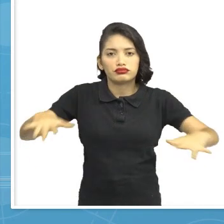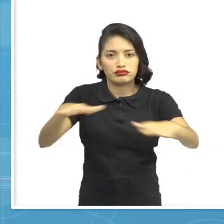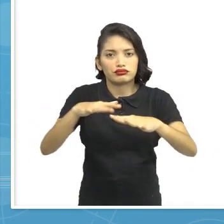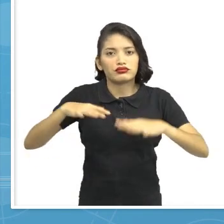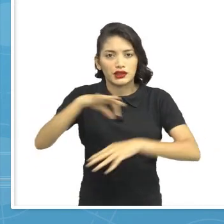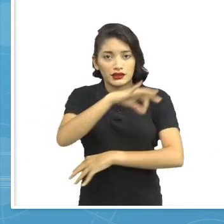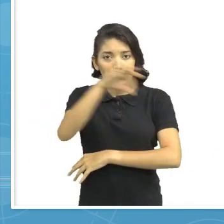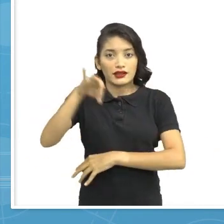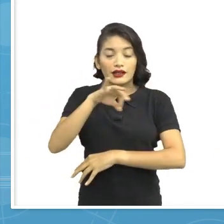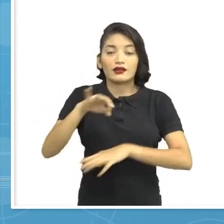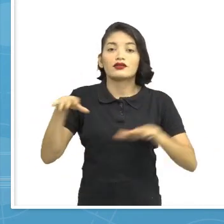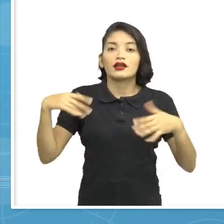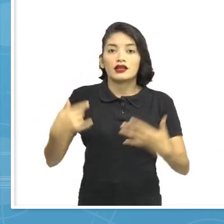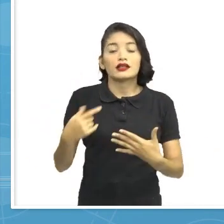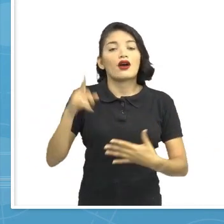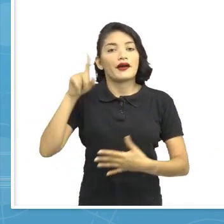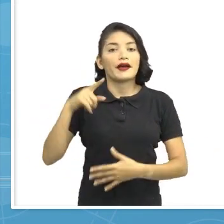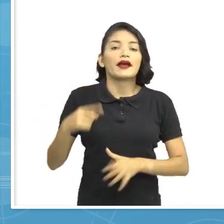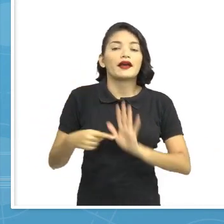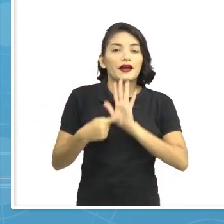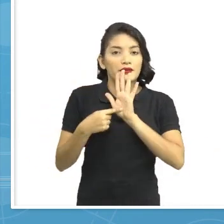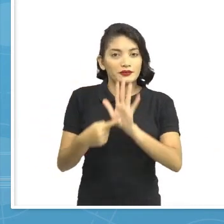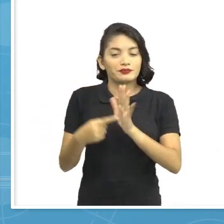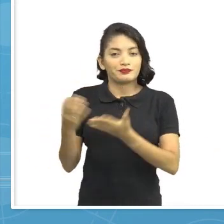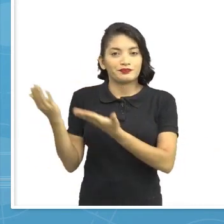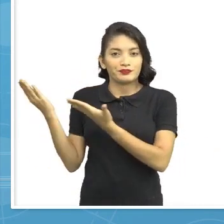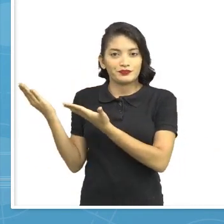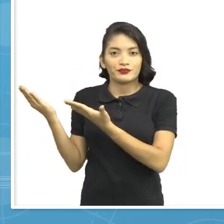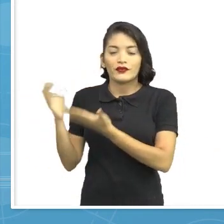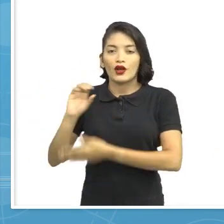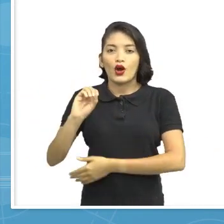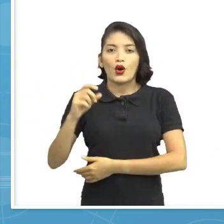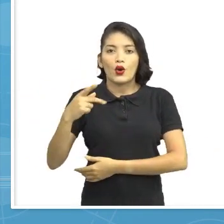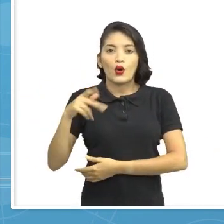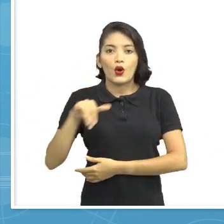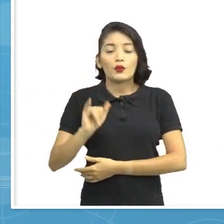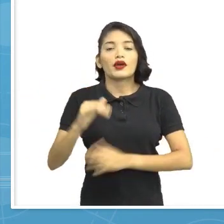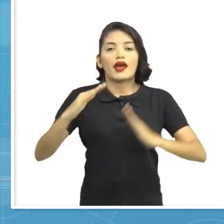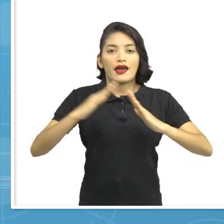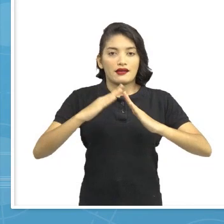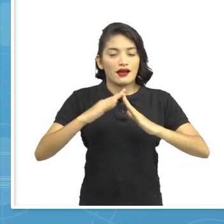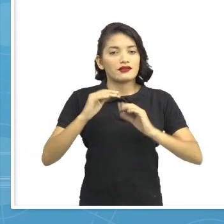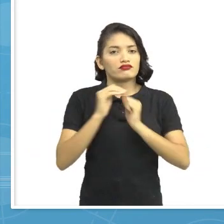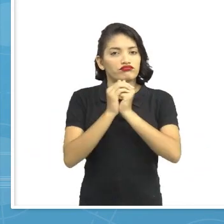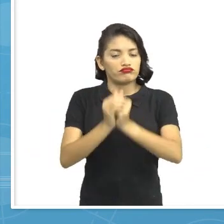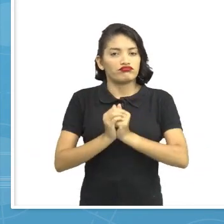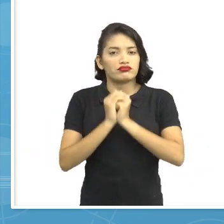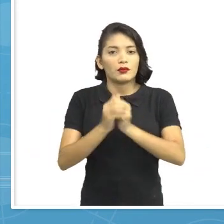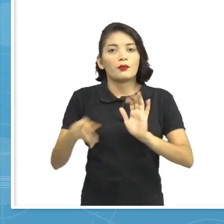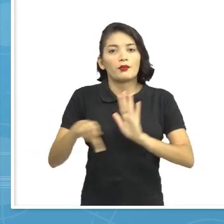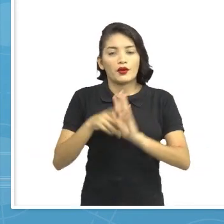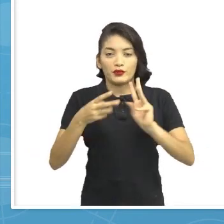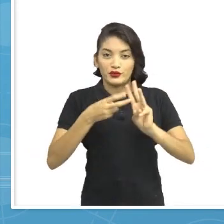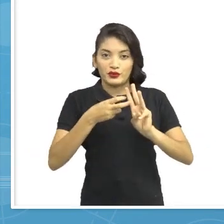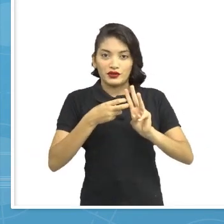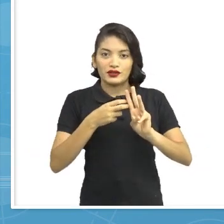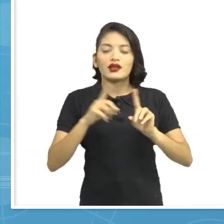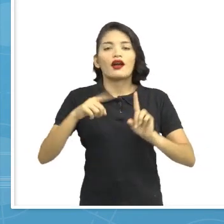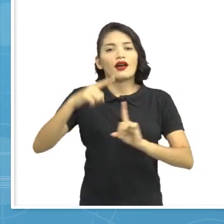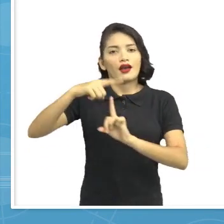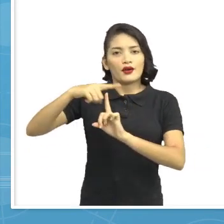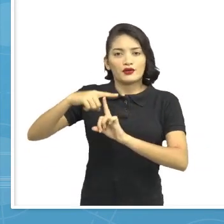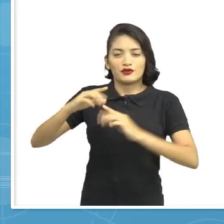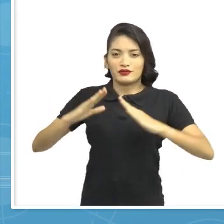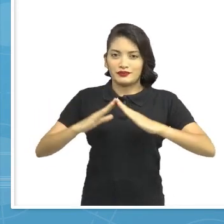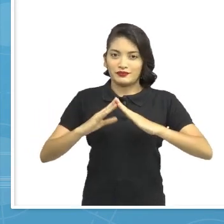essa aqui é a representação do OP, que é uma espécie de casa de reza dos indígenas. É um tipo de